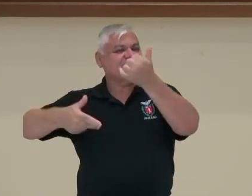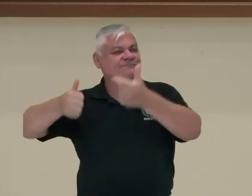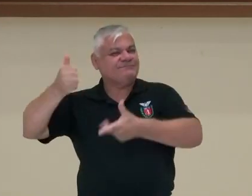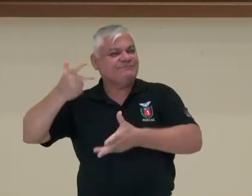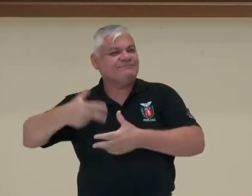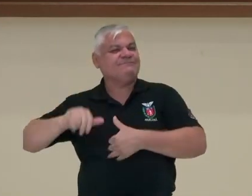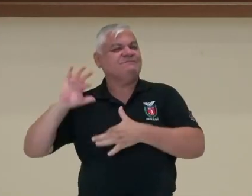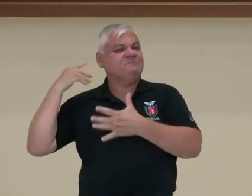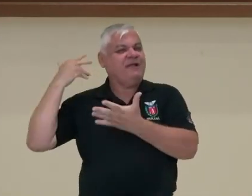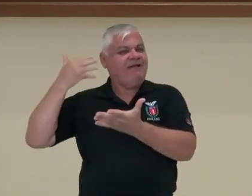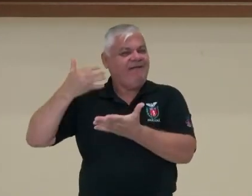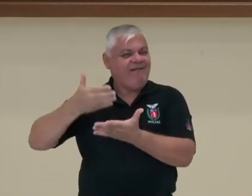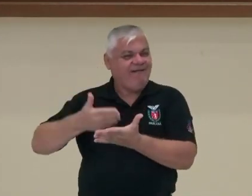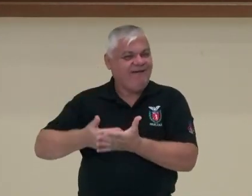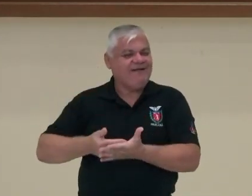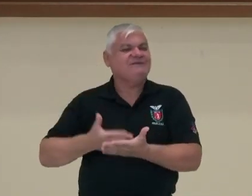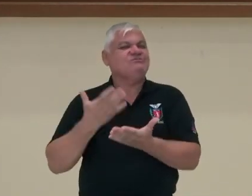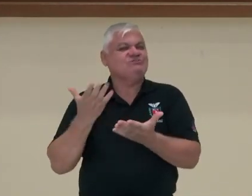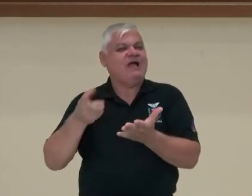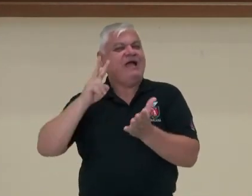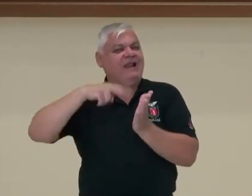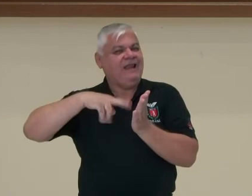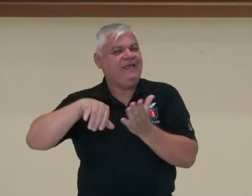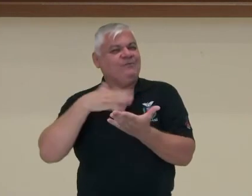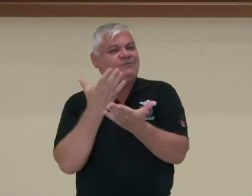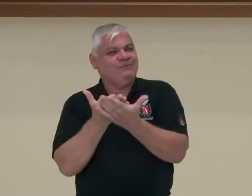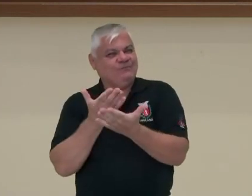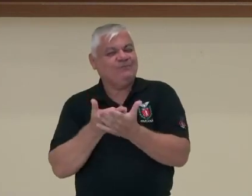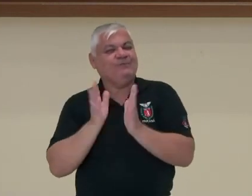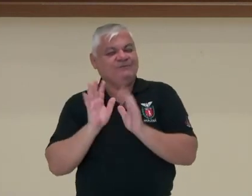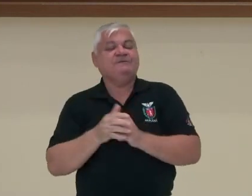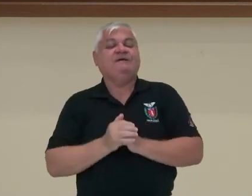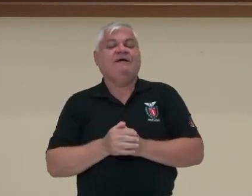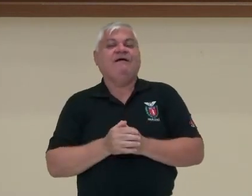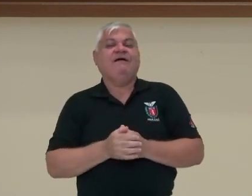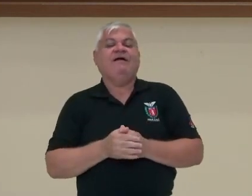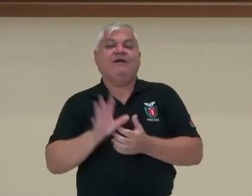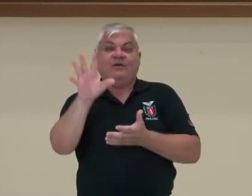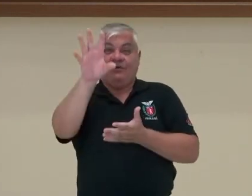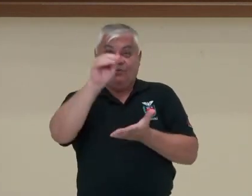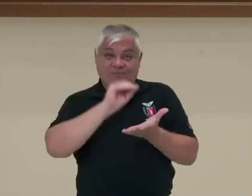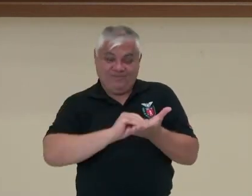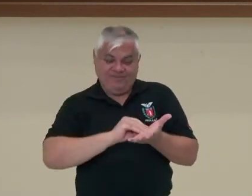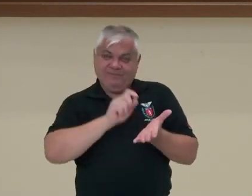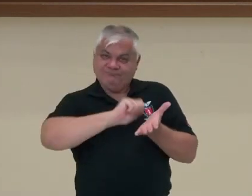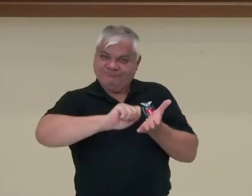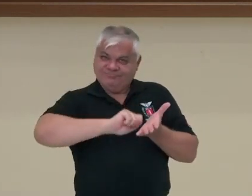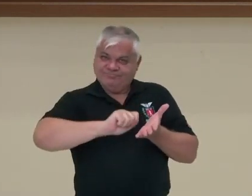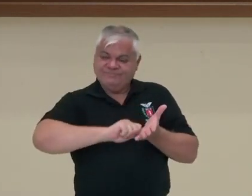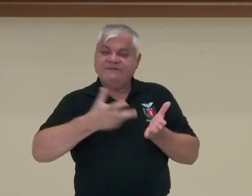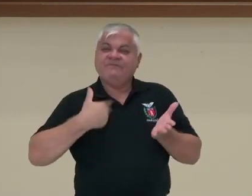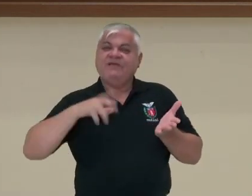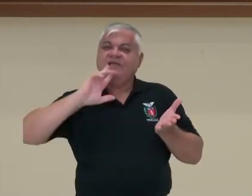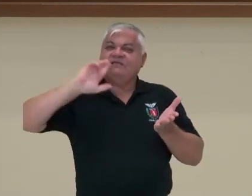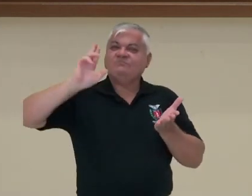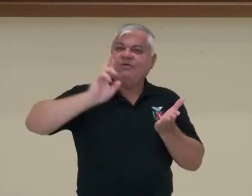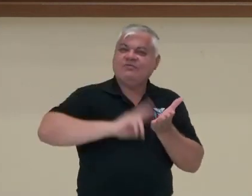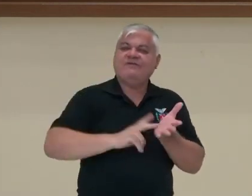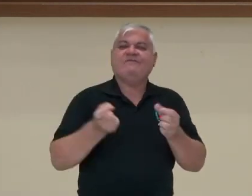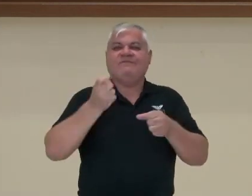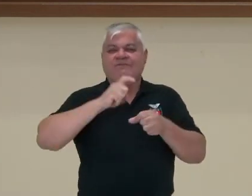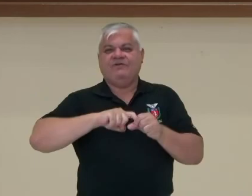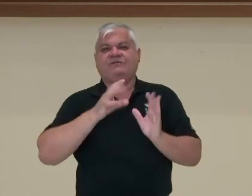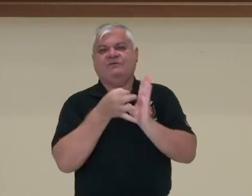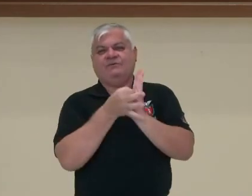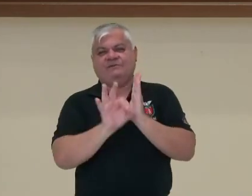aqui, né? Do que vocês estudaram, entenderam até aqui, vão copiar essa questão no caderno, vão responder e nós